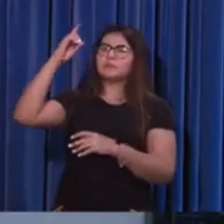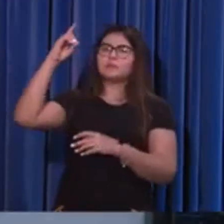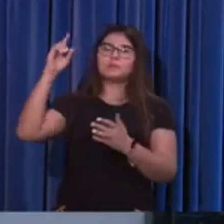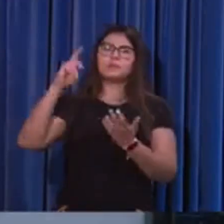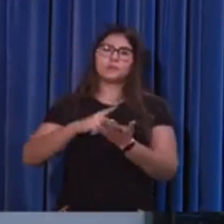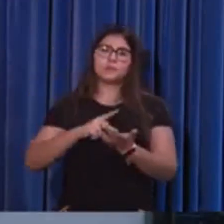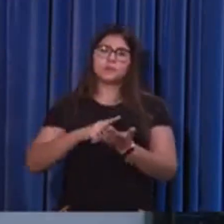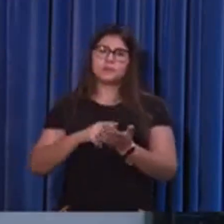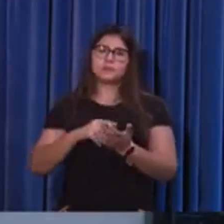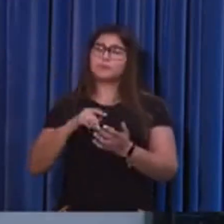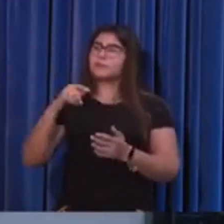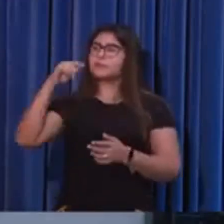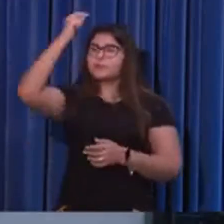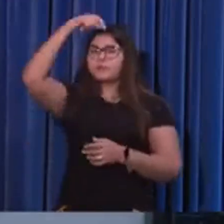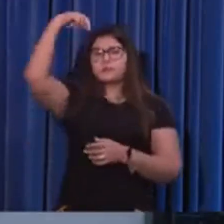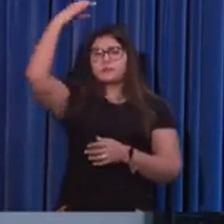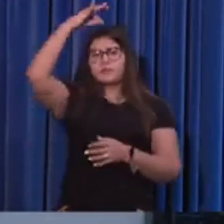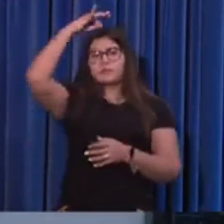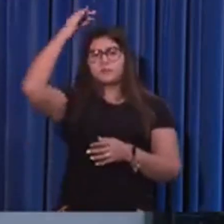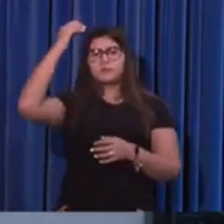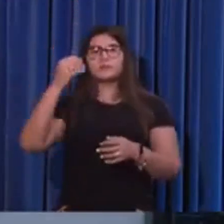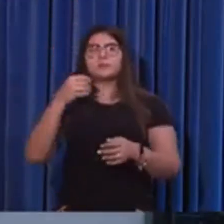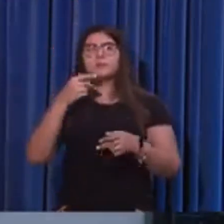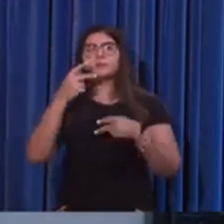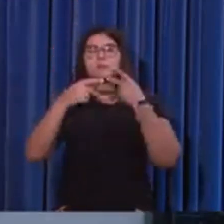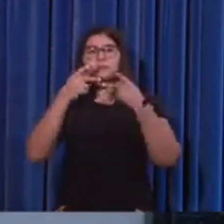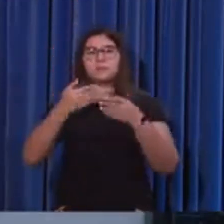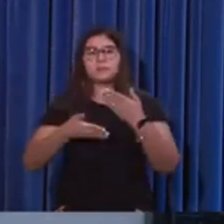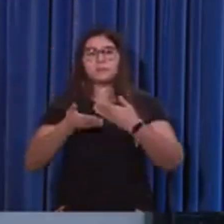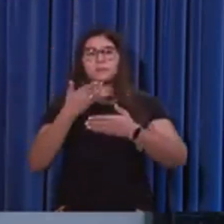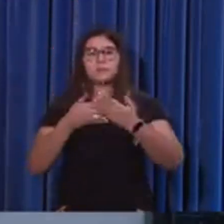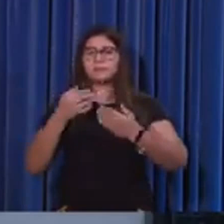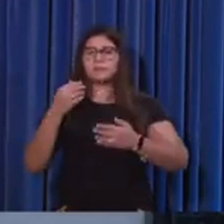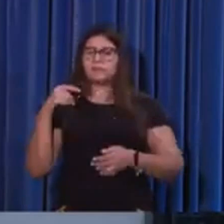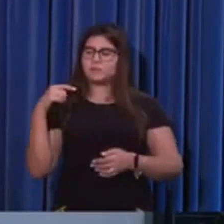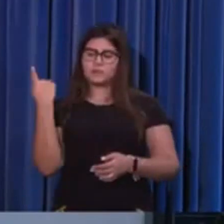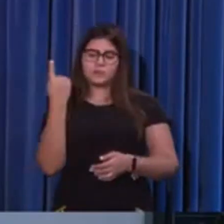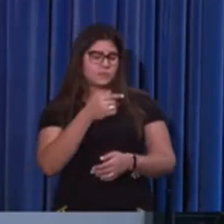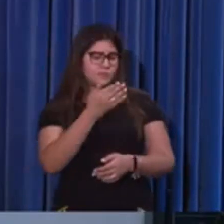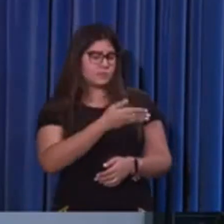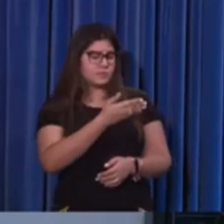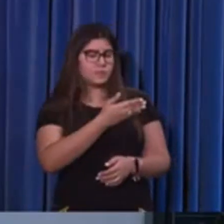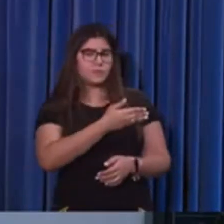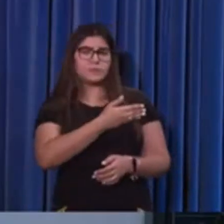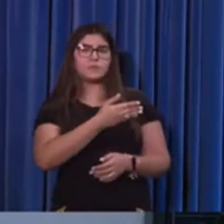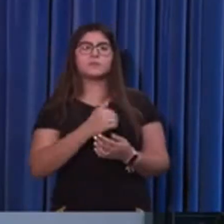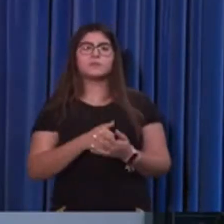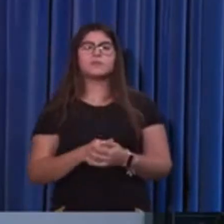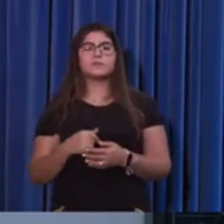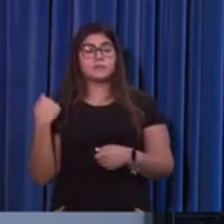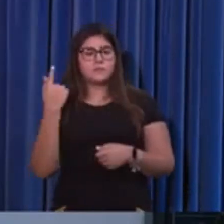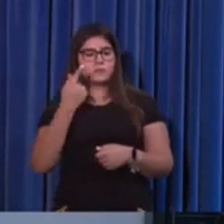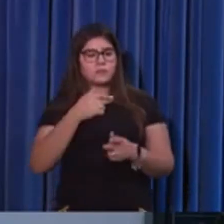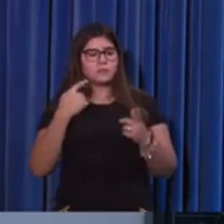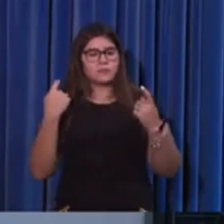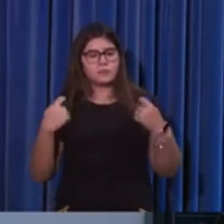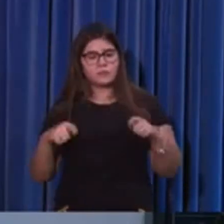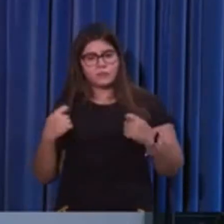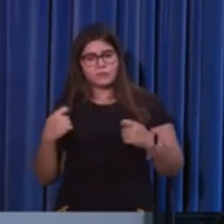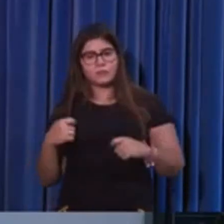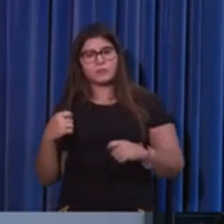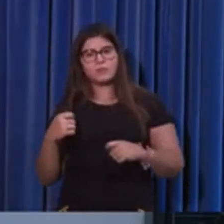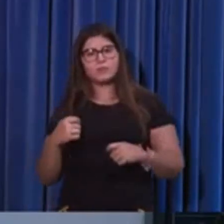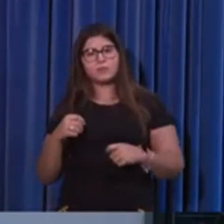da palavra de Deus ao nosso coração, é algo sobrenatural. Nós precisamos nos submeter a